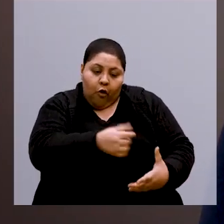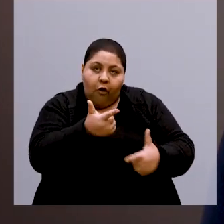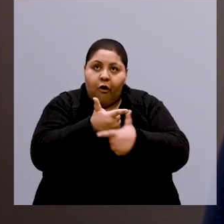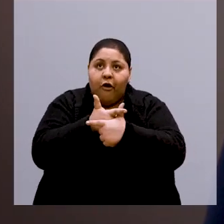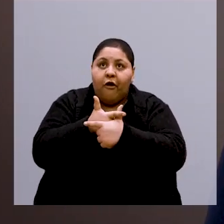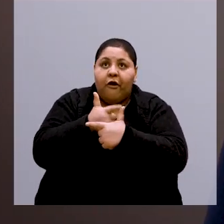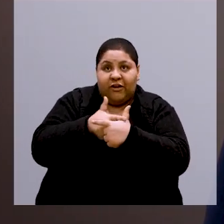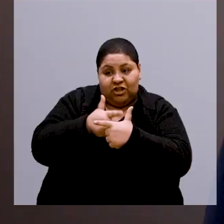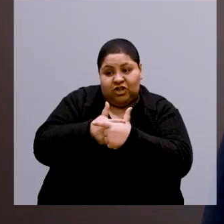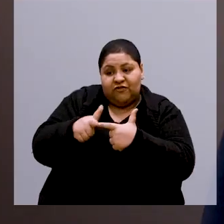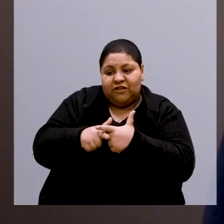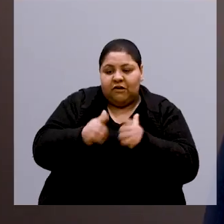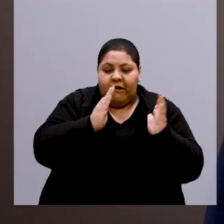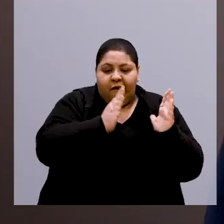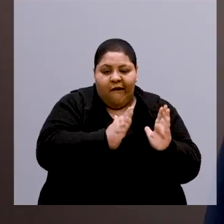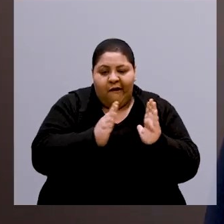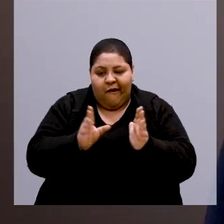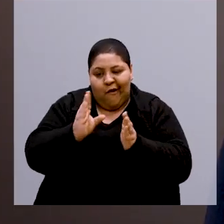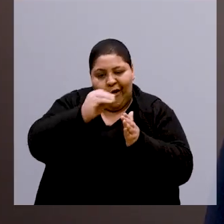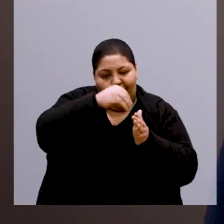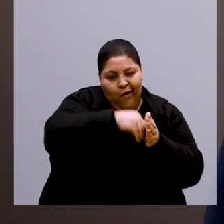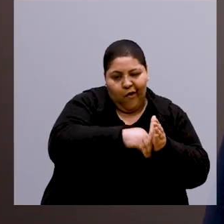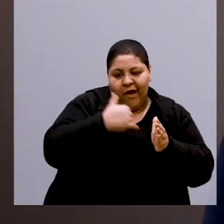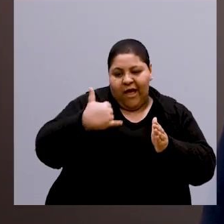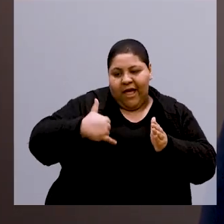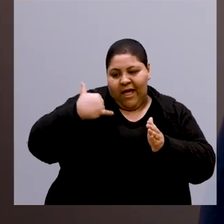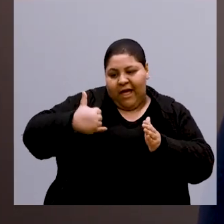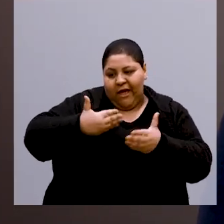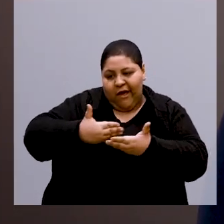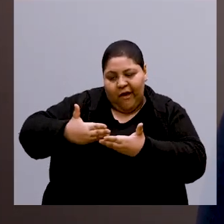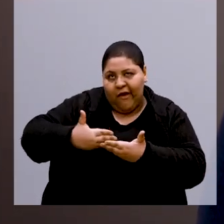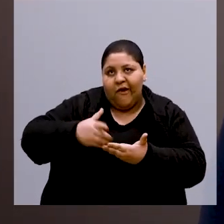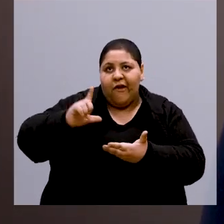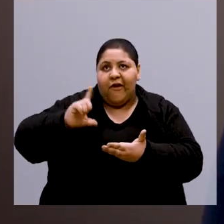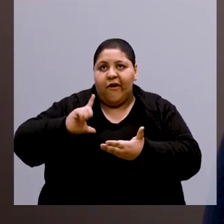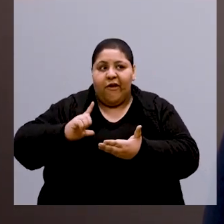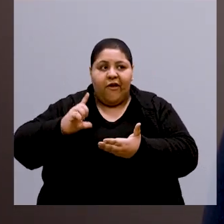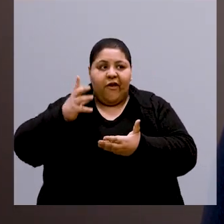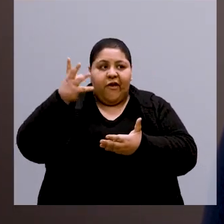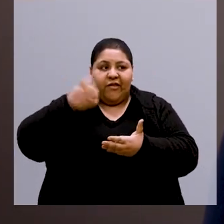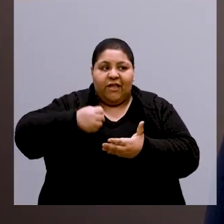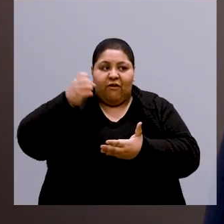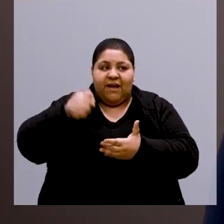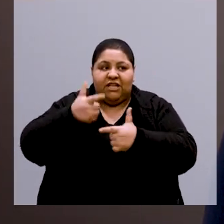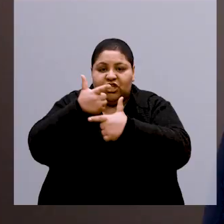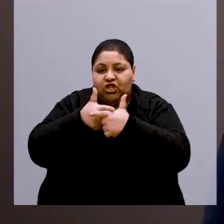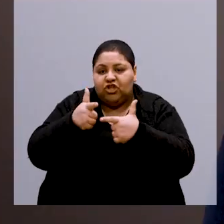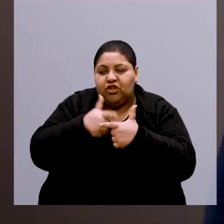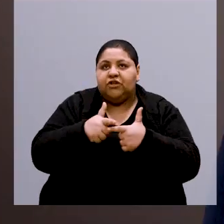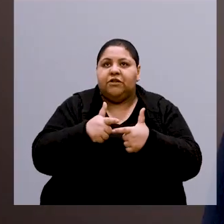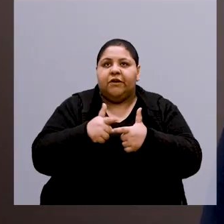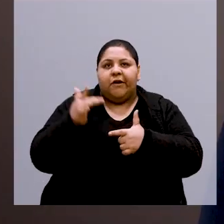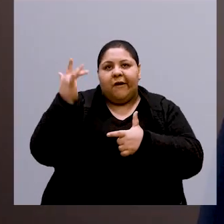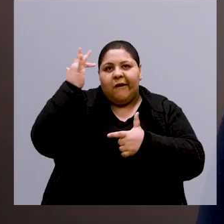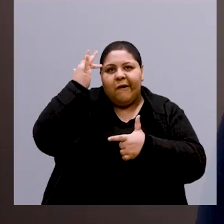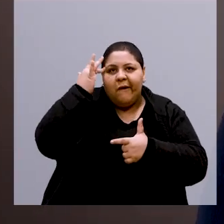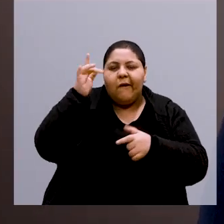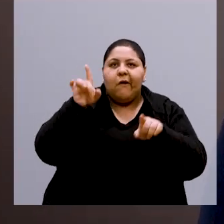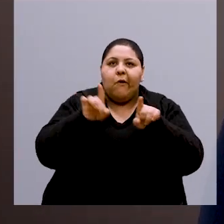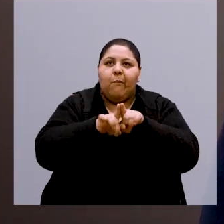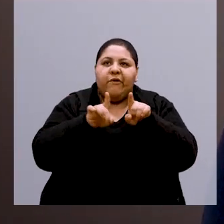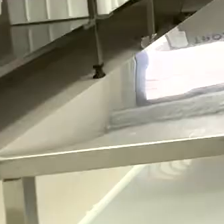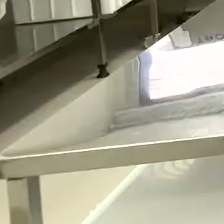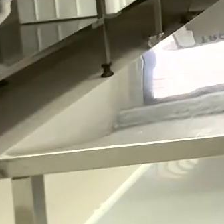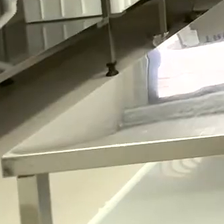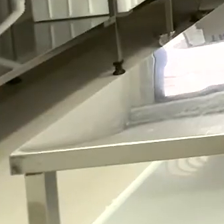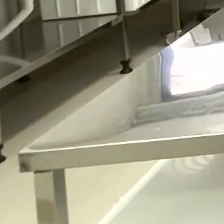são divididos em questão de categorias lá dentro. Então, conforme a idade da criança, a gente tem os leites divididos. Então, eles são maduros, eles